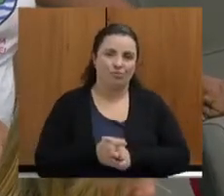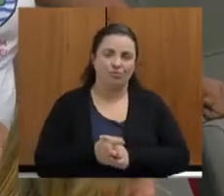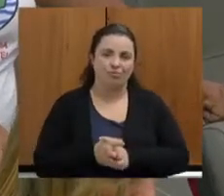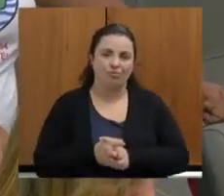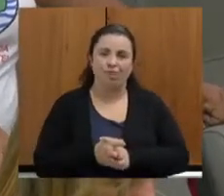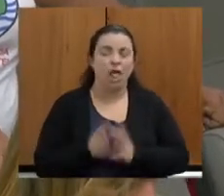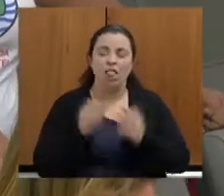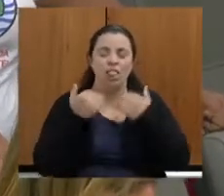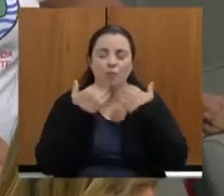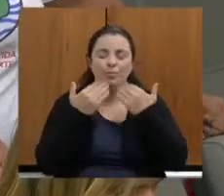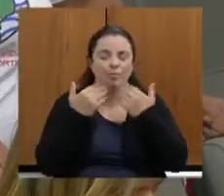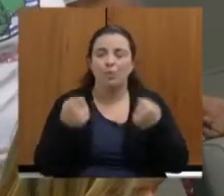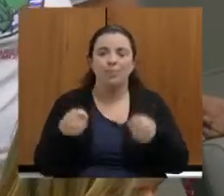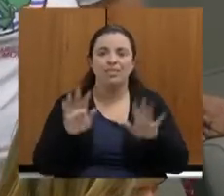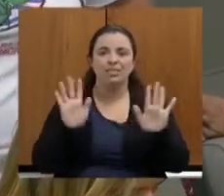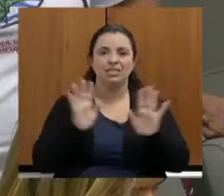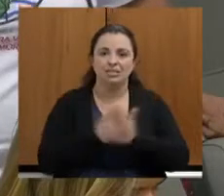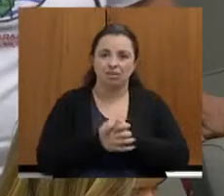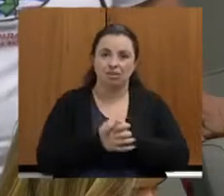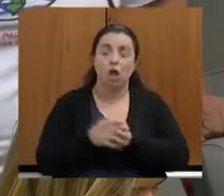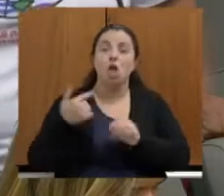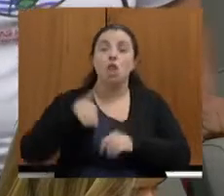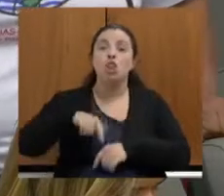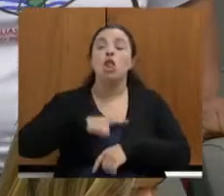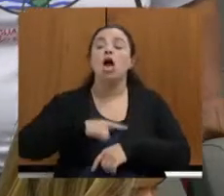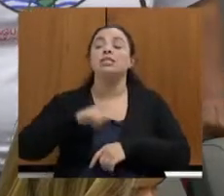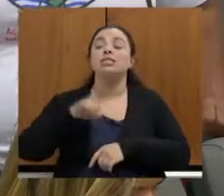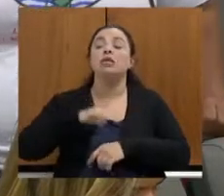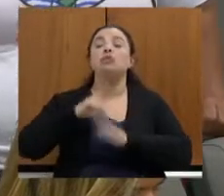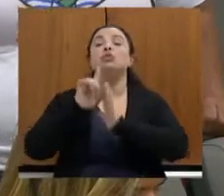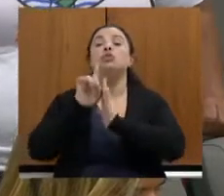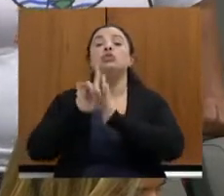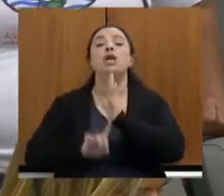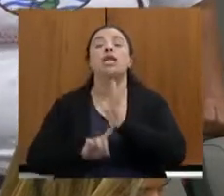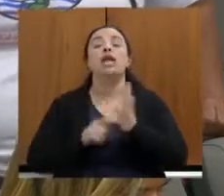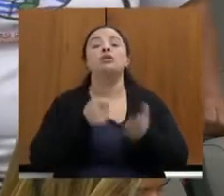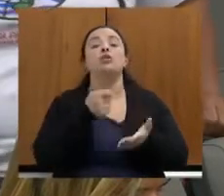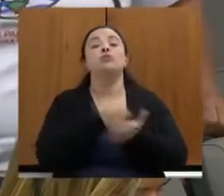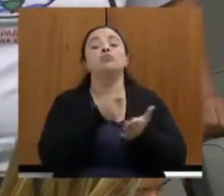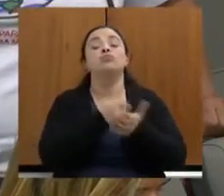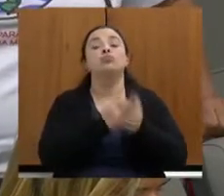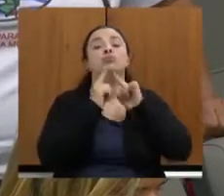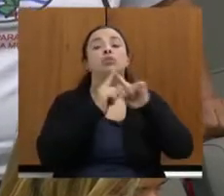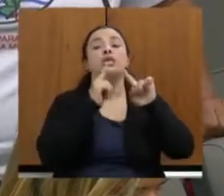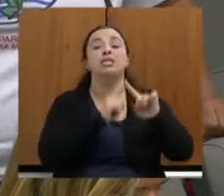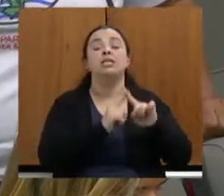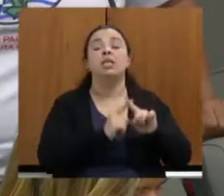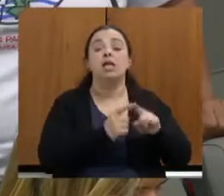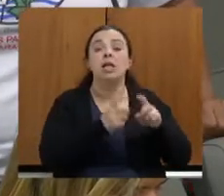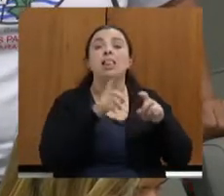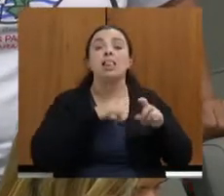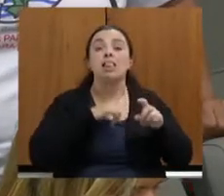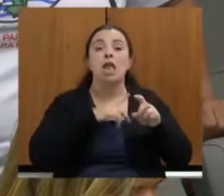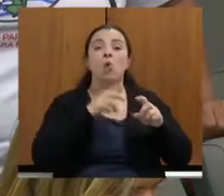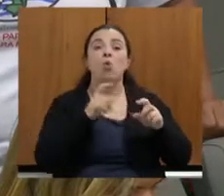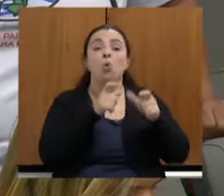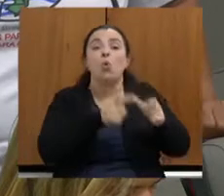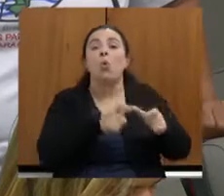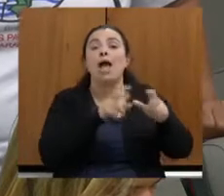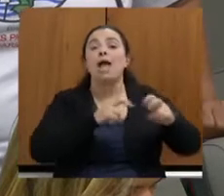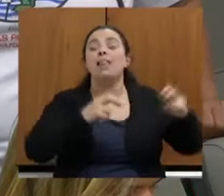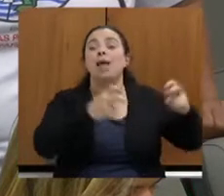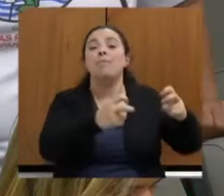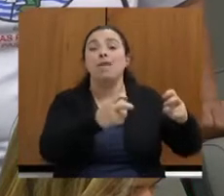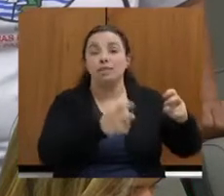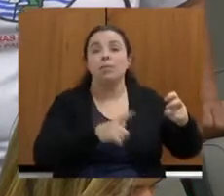atingido ele tem direito a tá reivindicando a sentar na mesa de repactuação pela luta até aqui